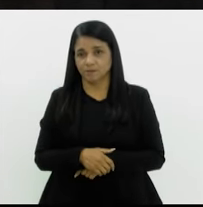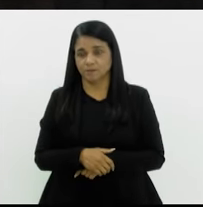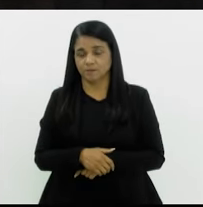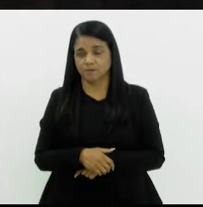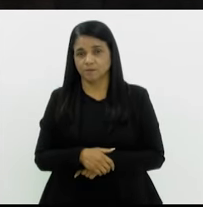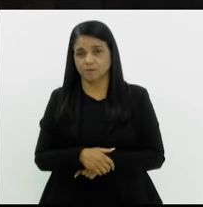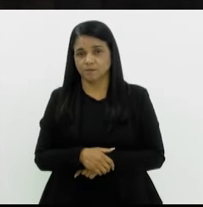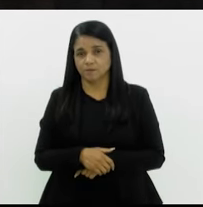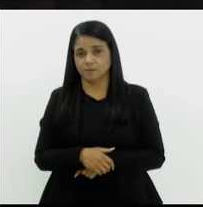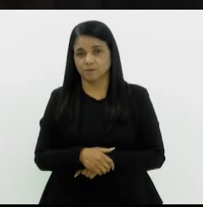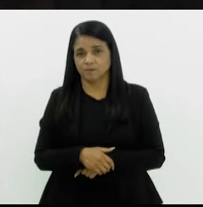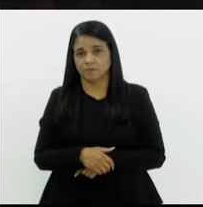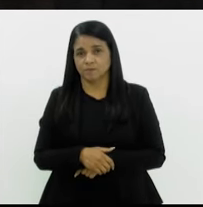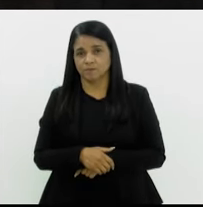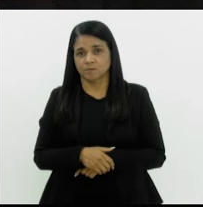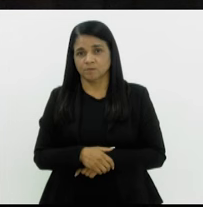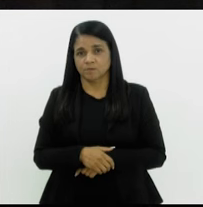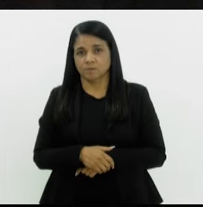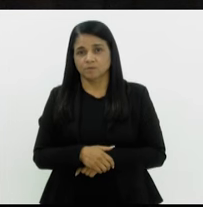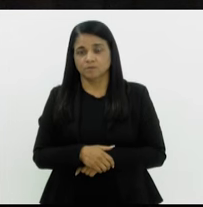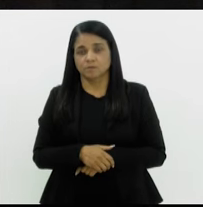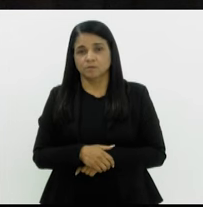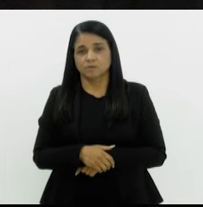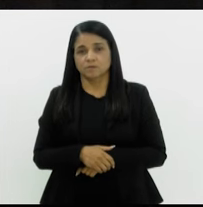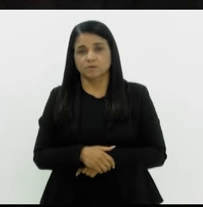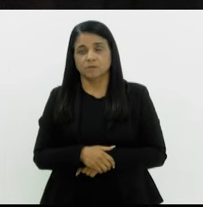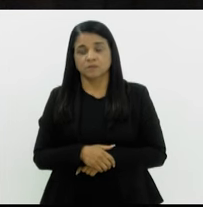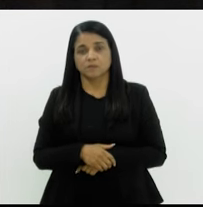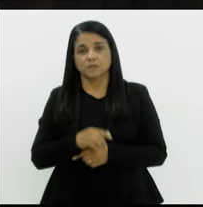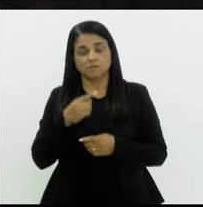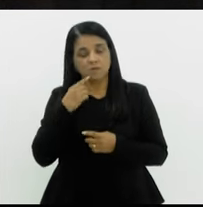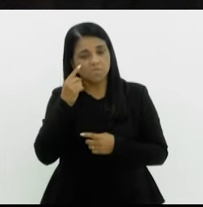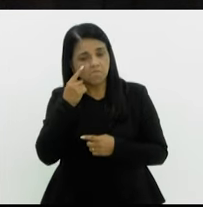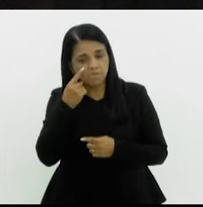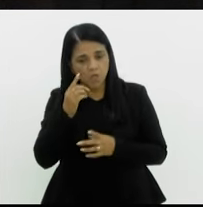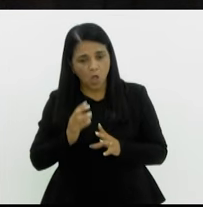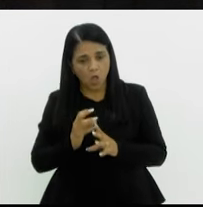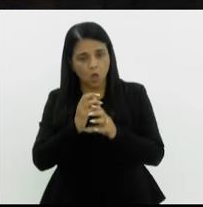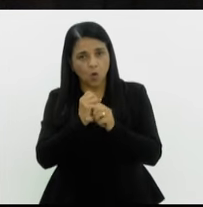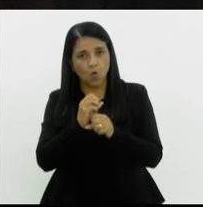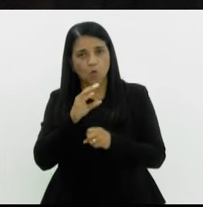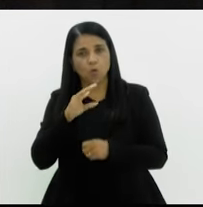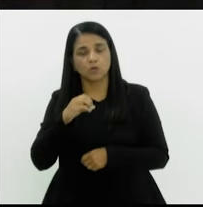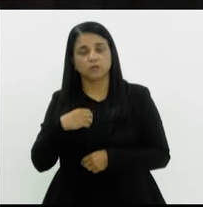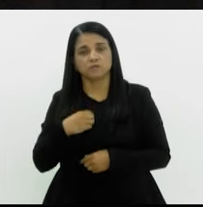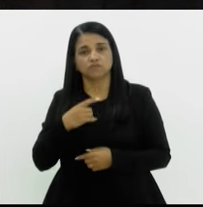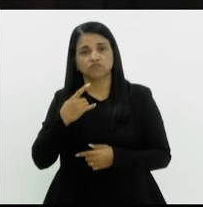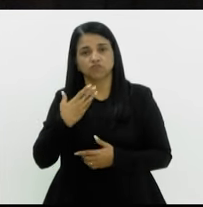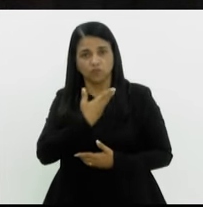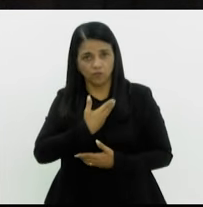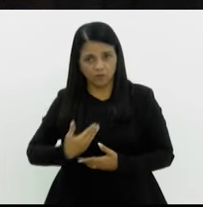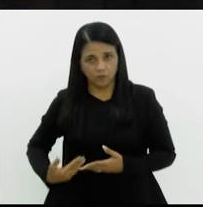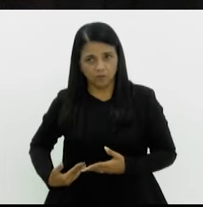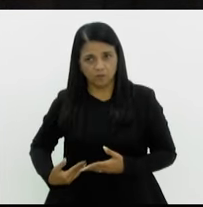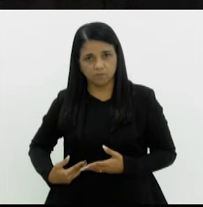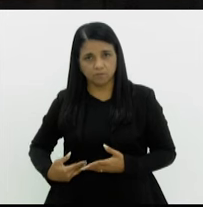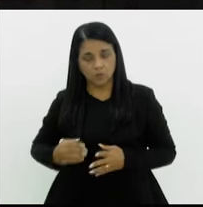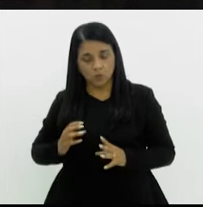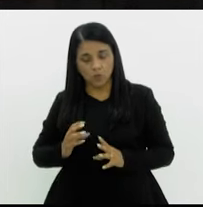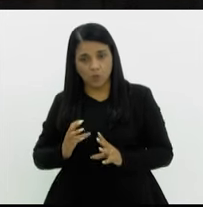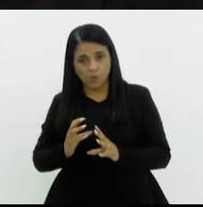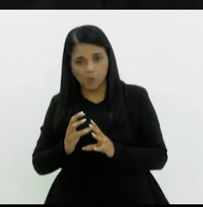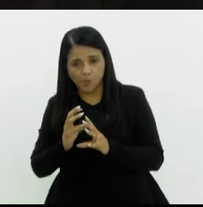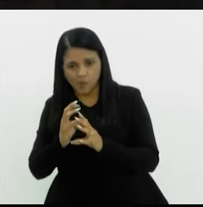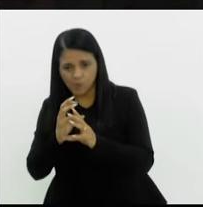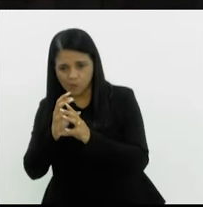abrir as contas do governo, o senhor há de contabilizar